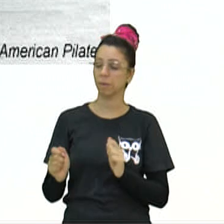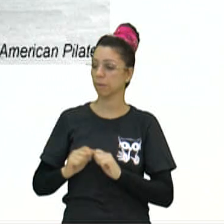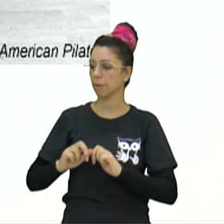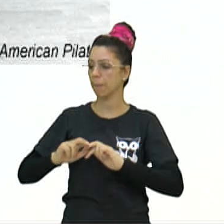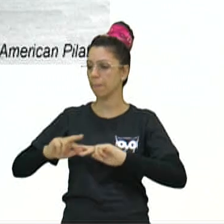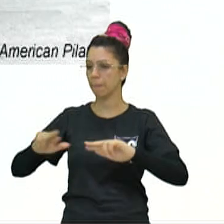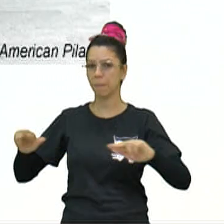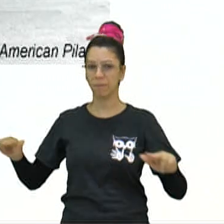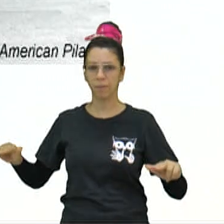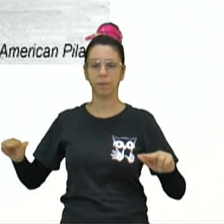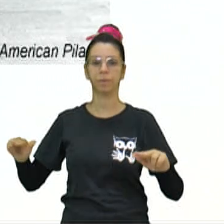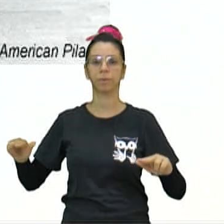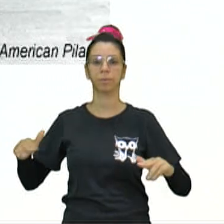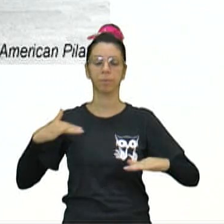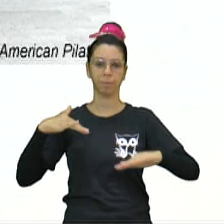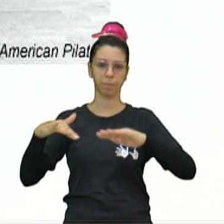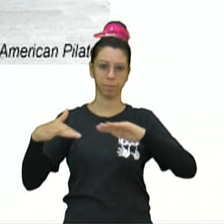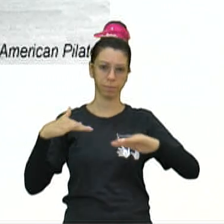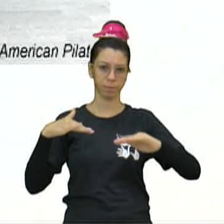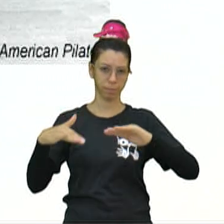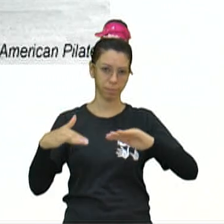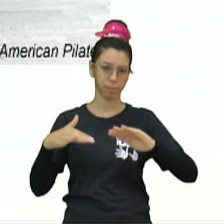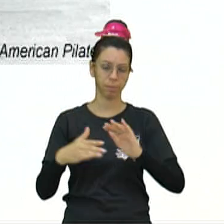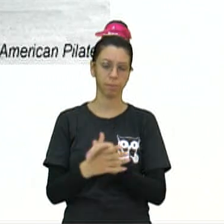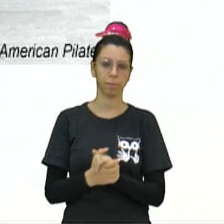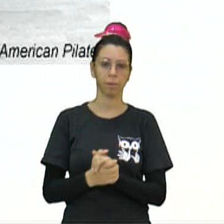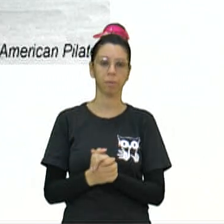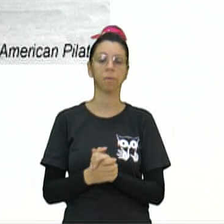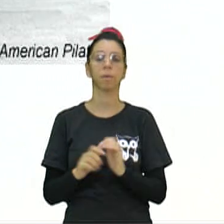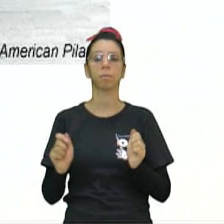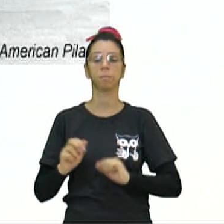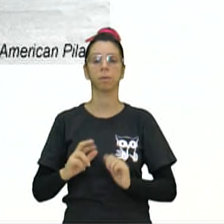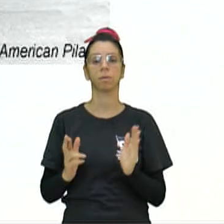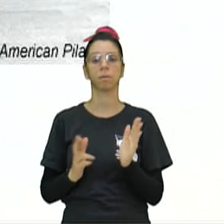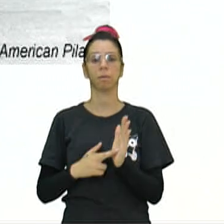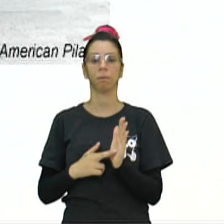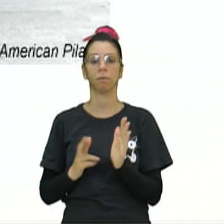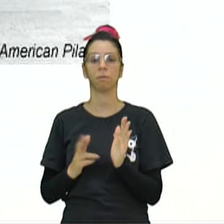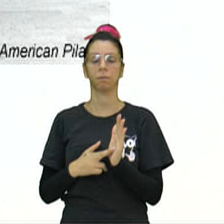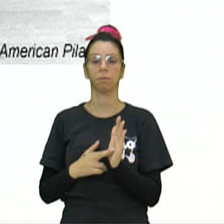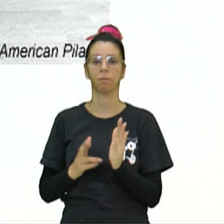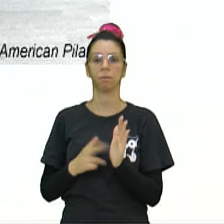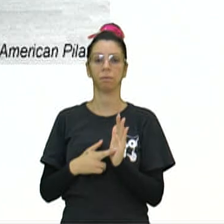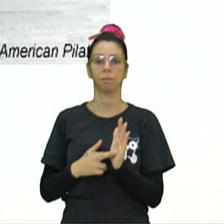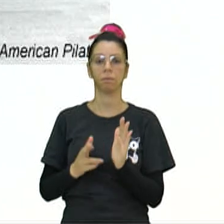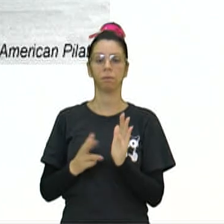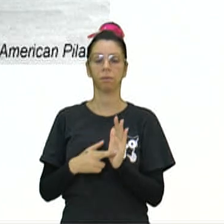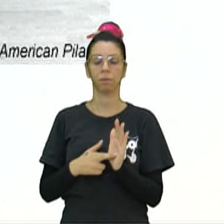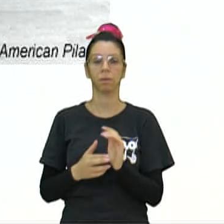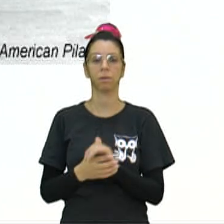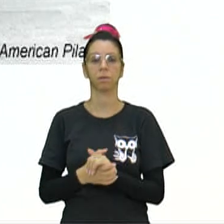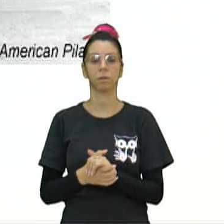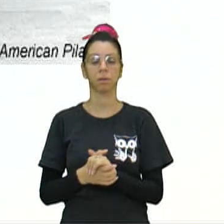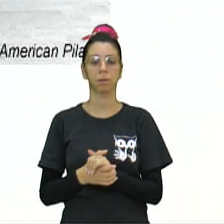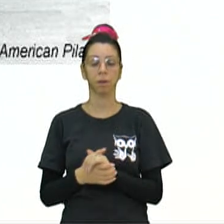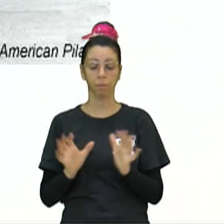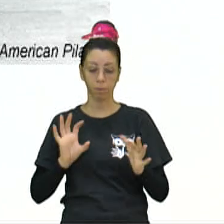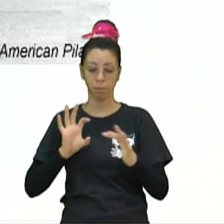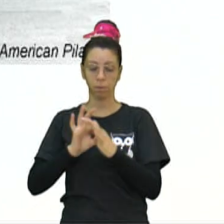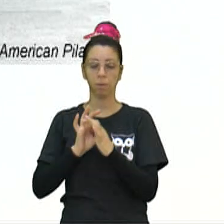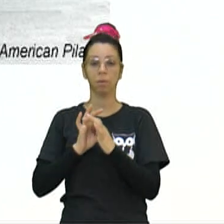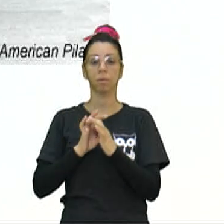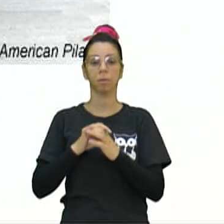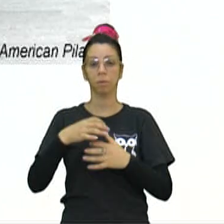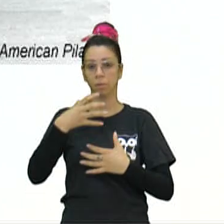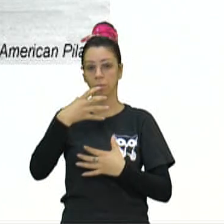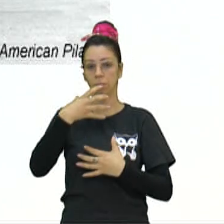de movimentos, todos eles realizados de uma forma rítmica, controlada, associada sempre à respiração,